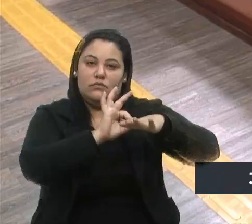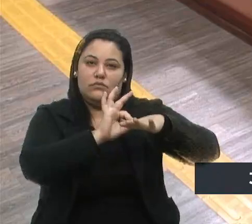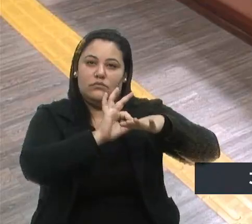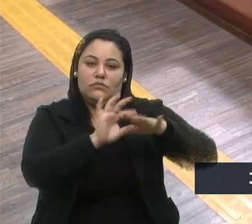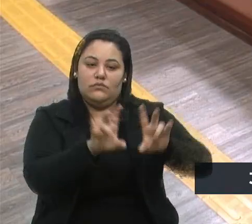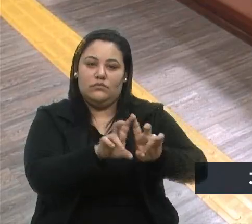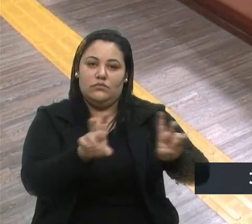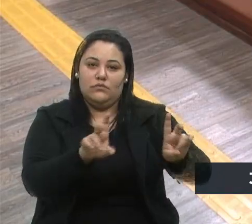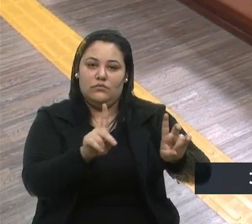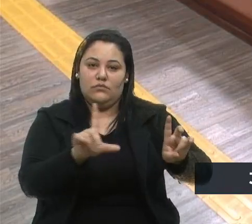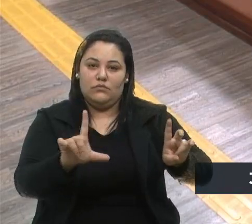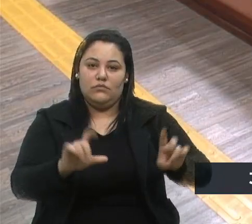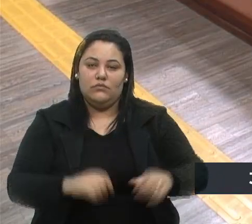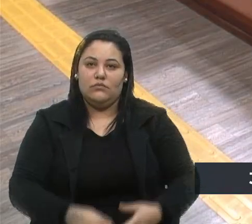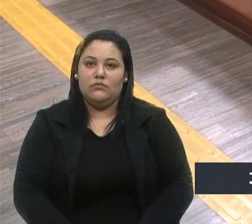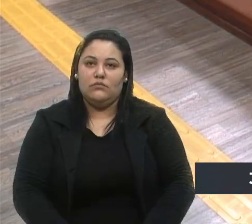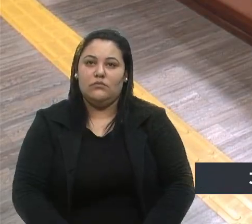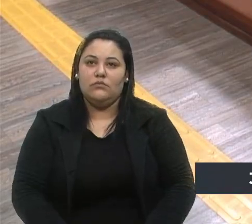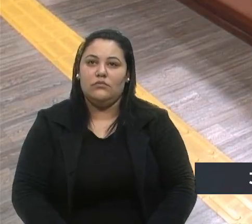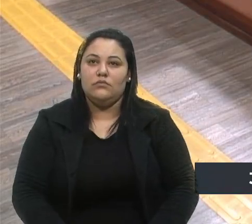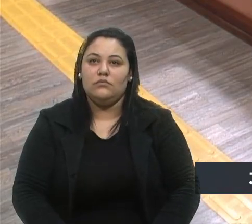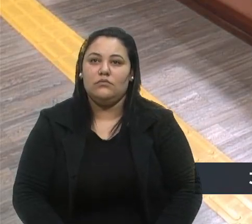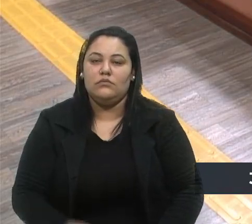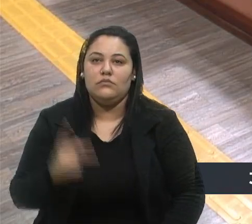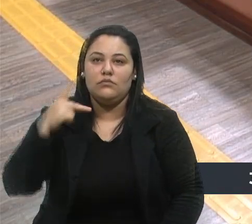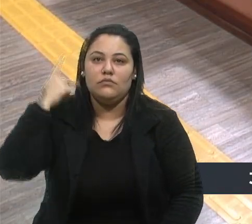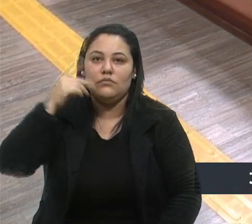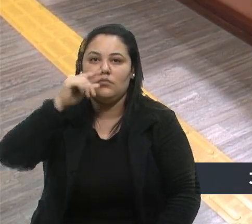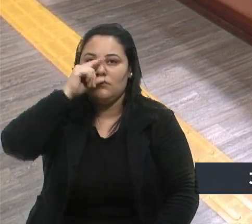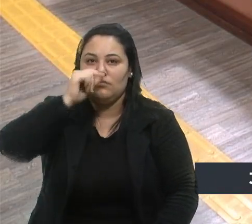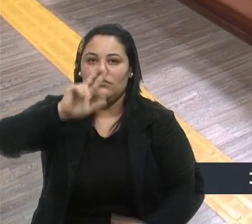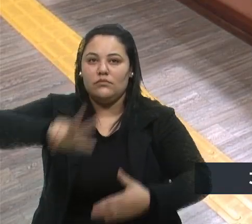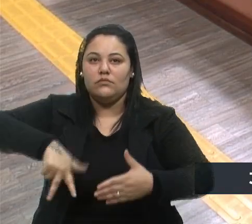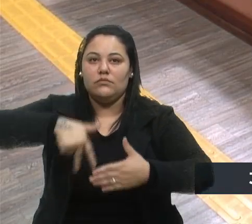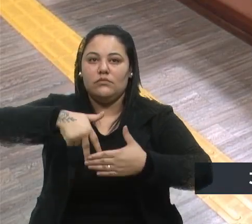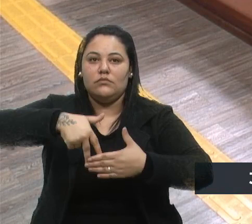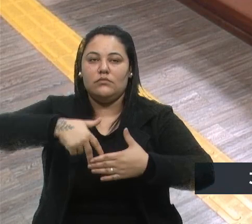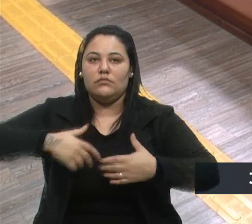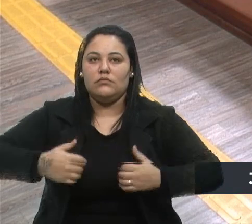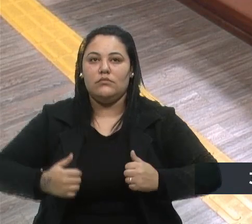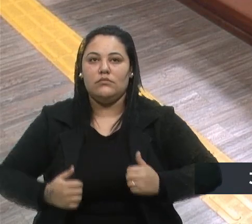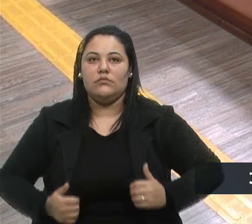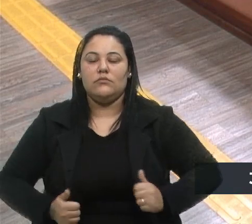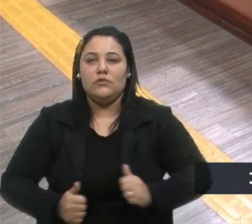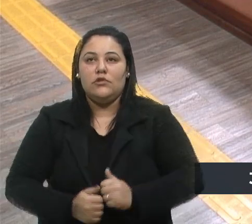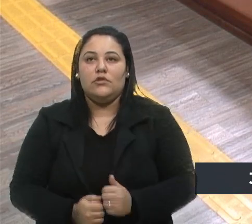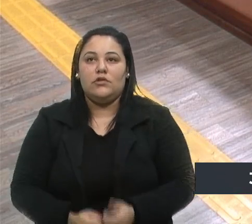Bancada PL. Vereador Sandro Fantinel na tribuna.